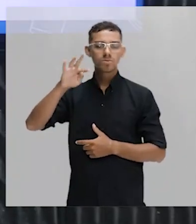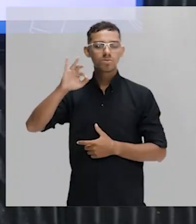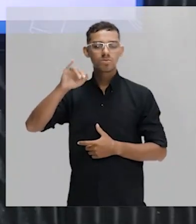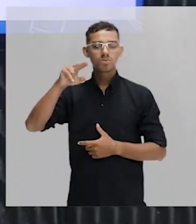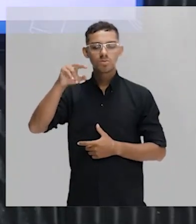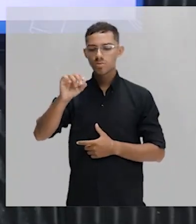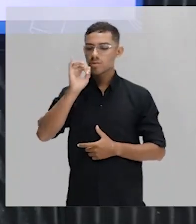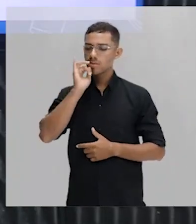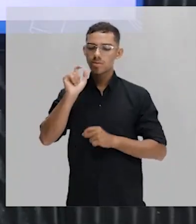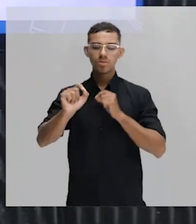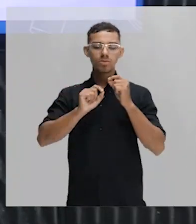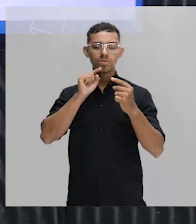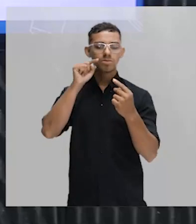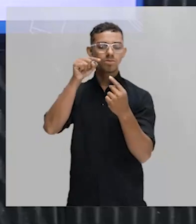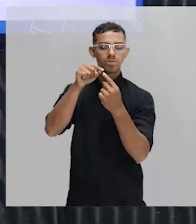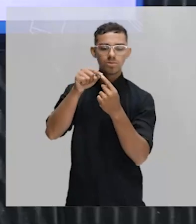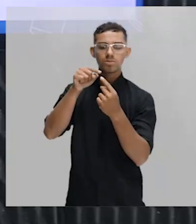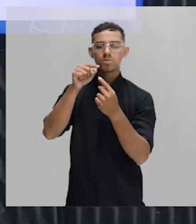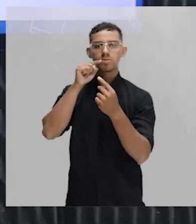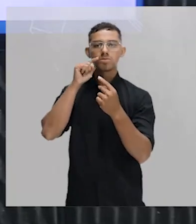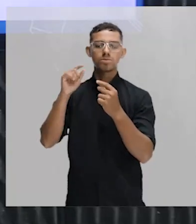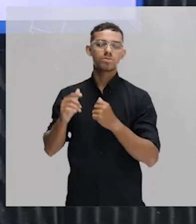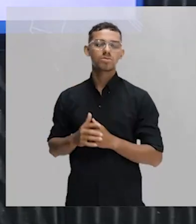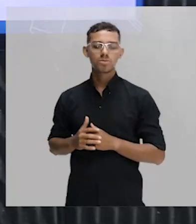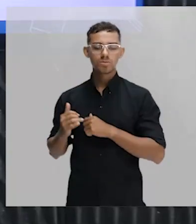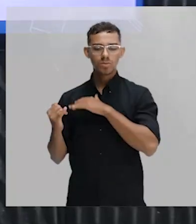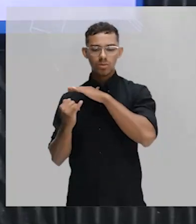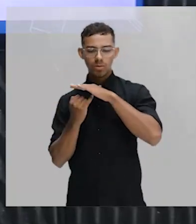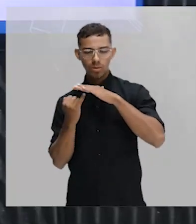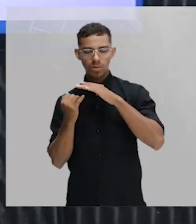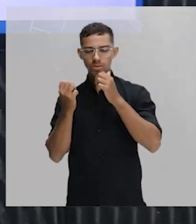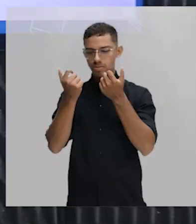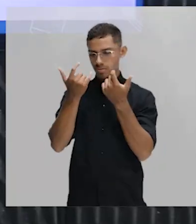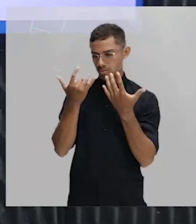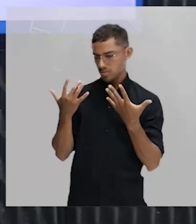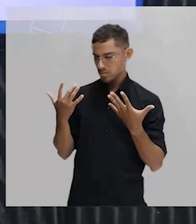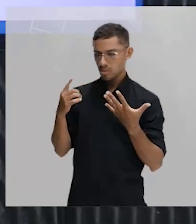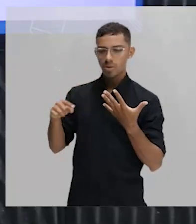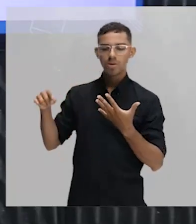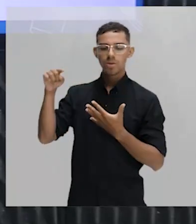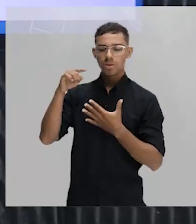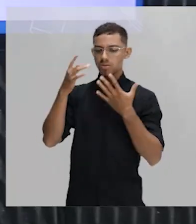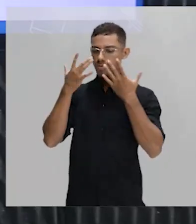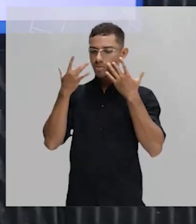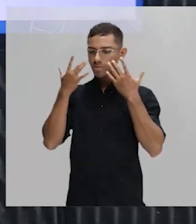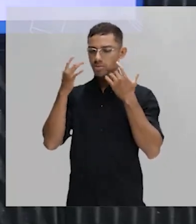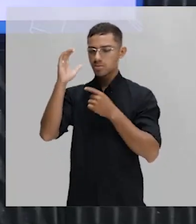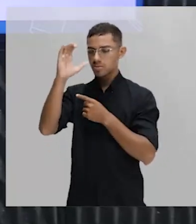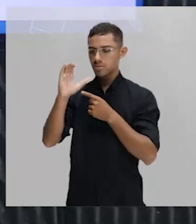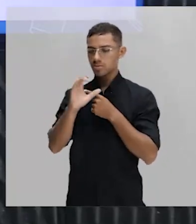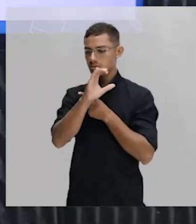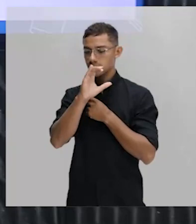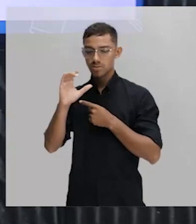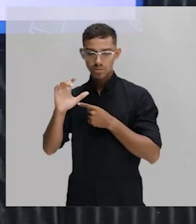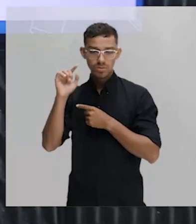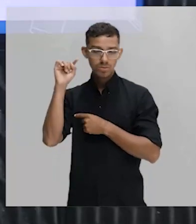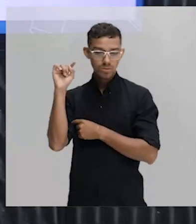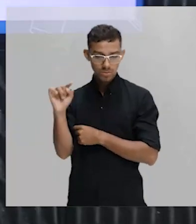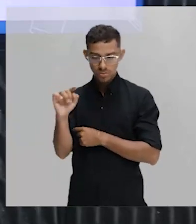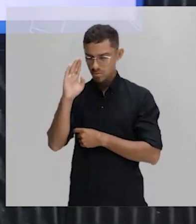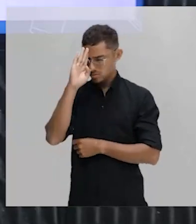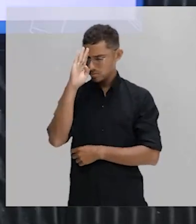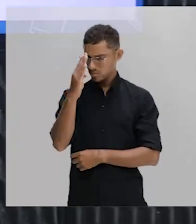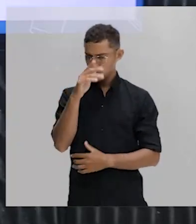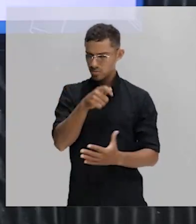como instituição. Bom, a arte bizantina é uma arte cristã, ela surge no período em que o cristianismo passa a ser